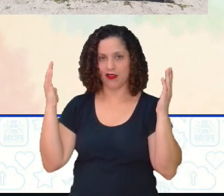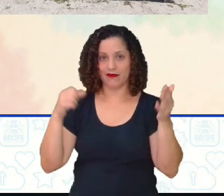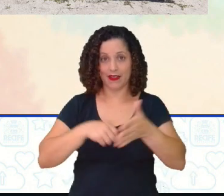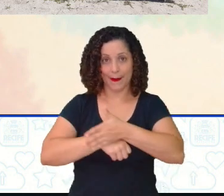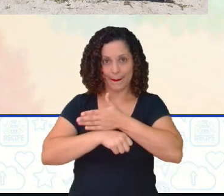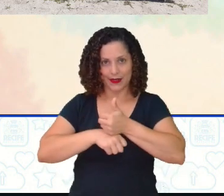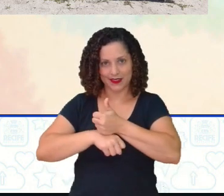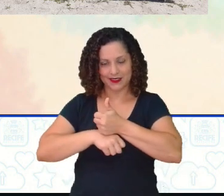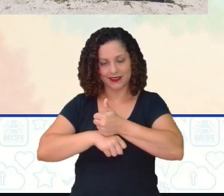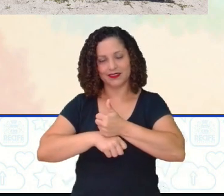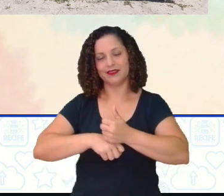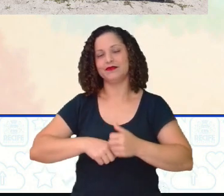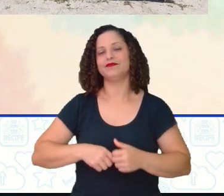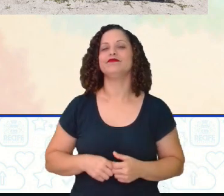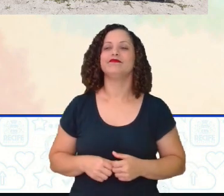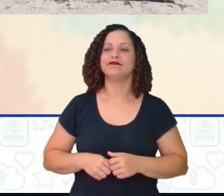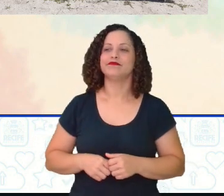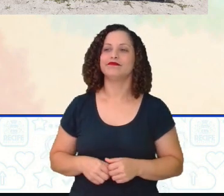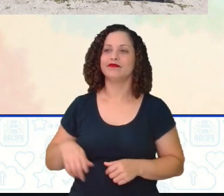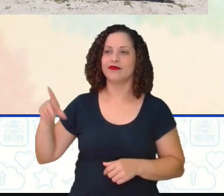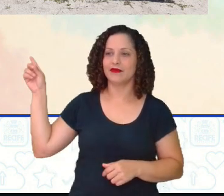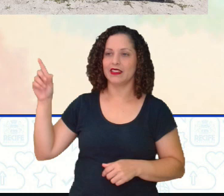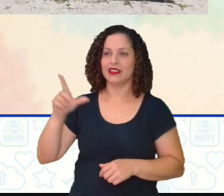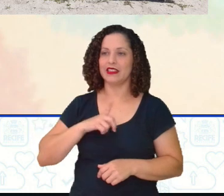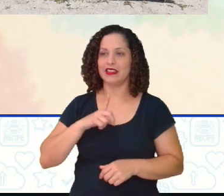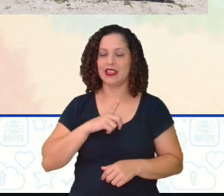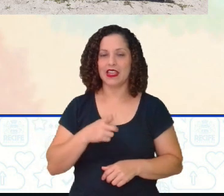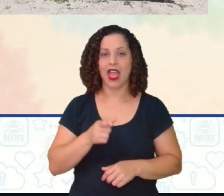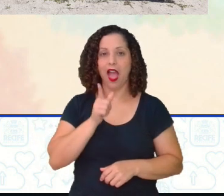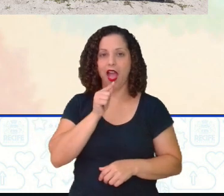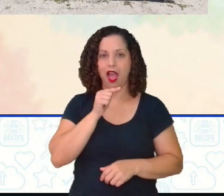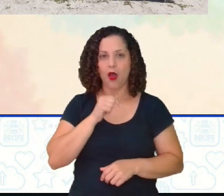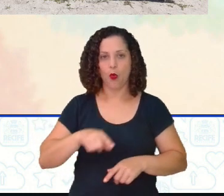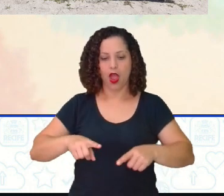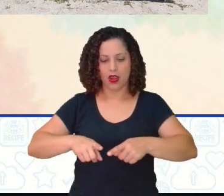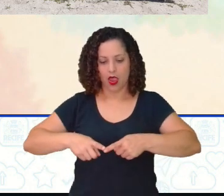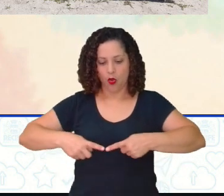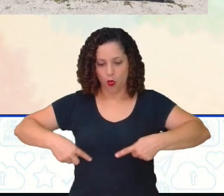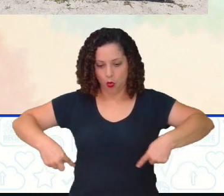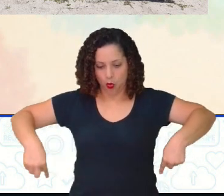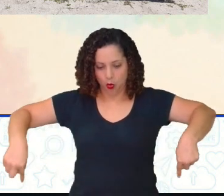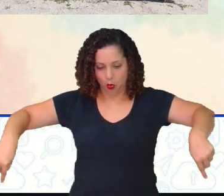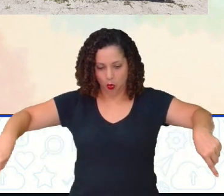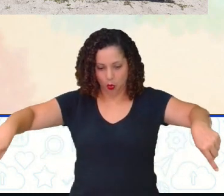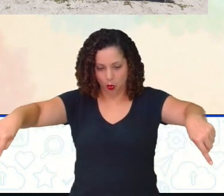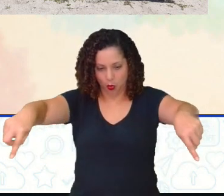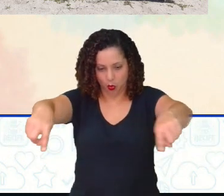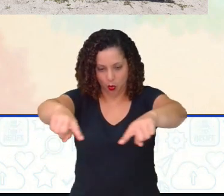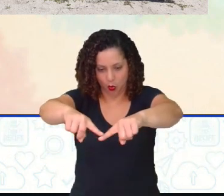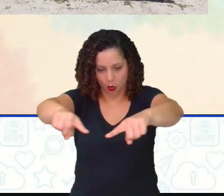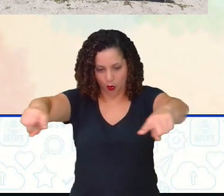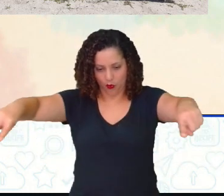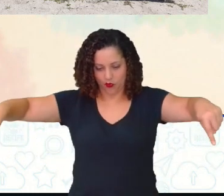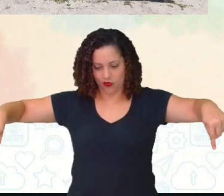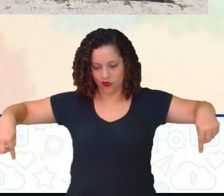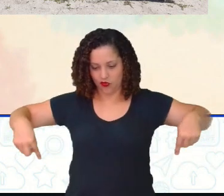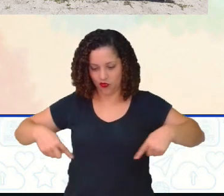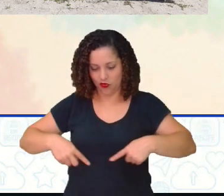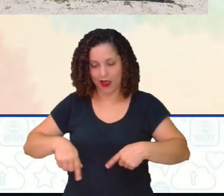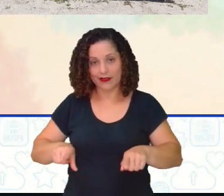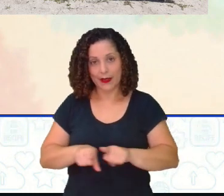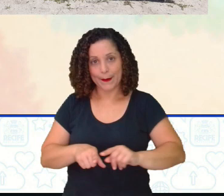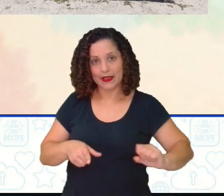Então, nesse espelho d'água, né, como se fosse um lago, vocês vão ver algumas plantas aquáticas, que também é